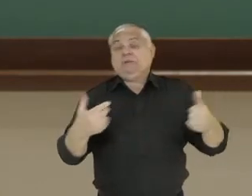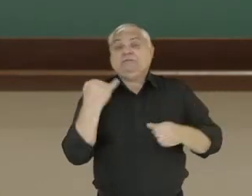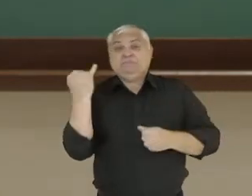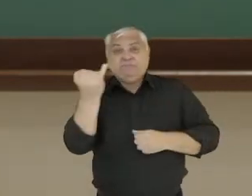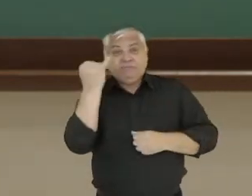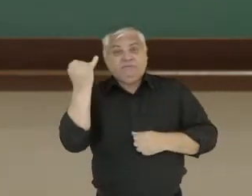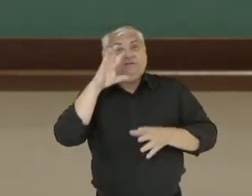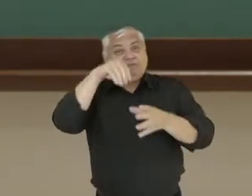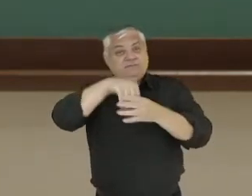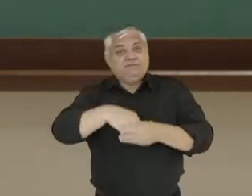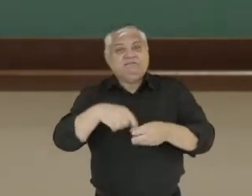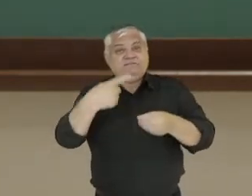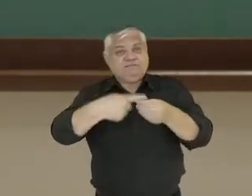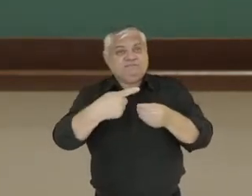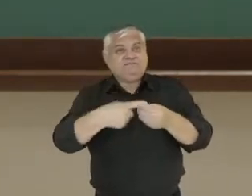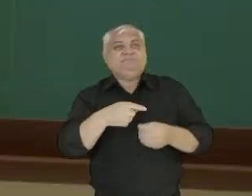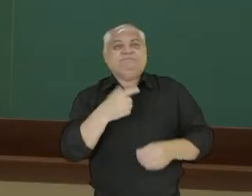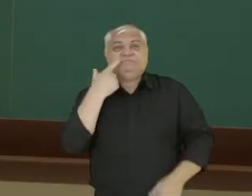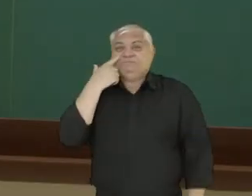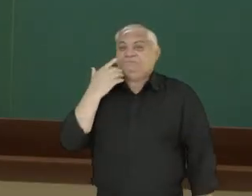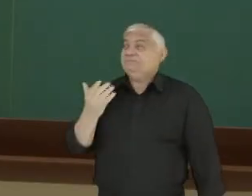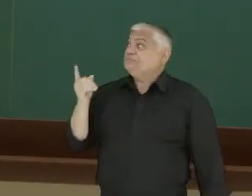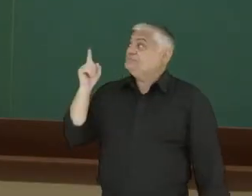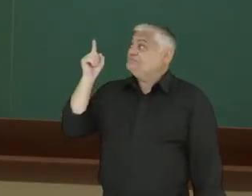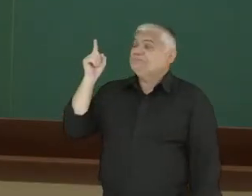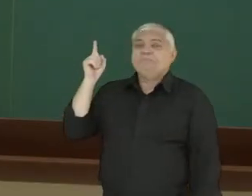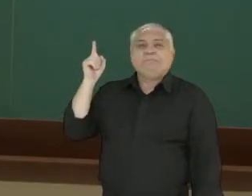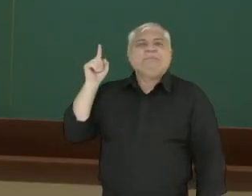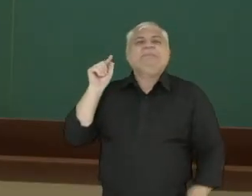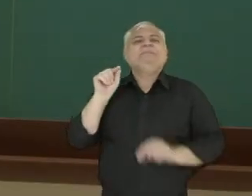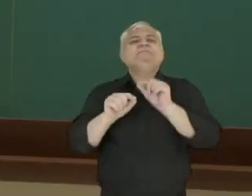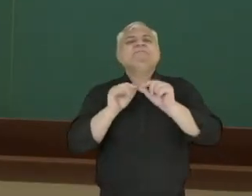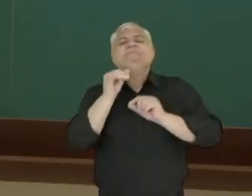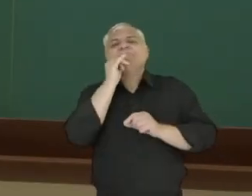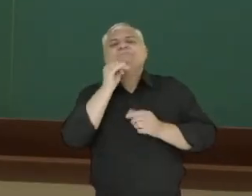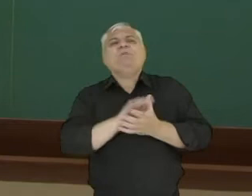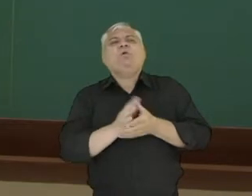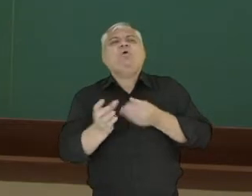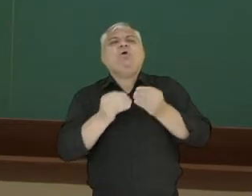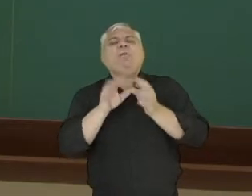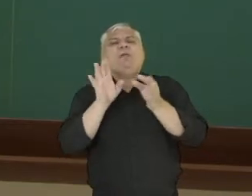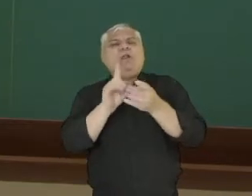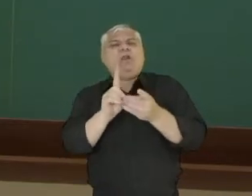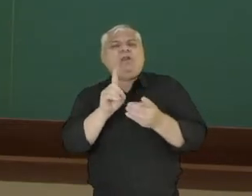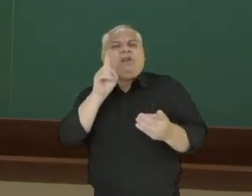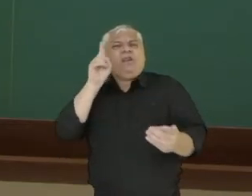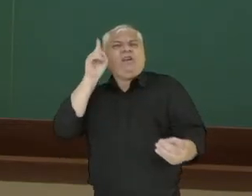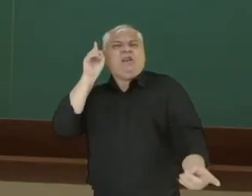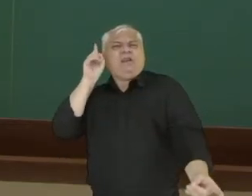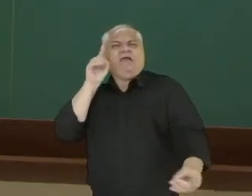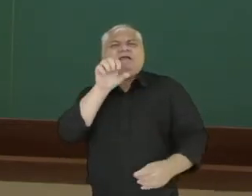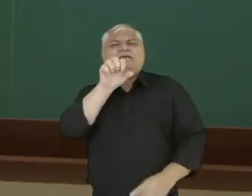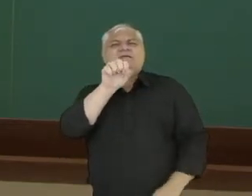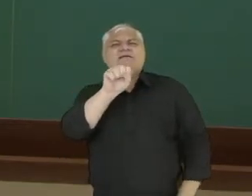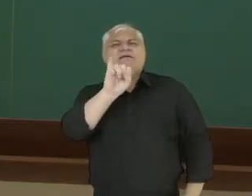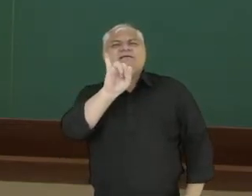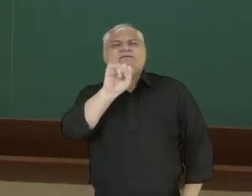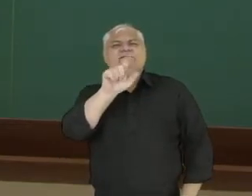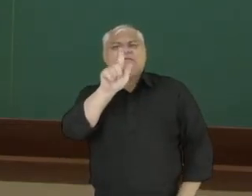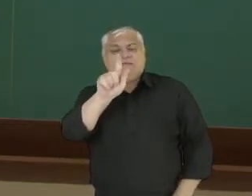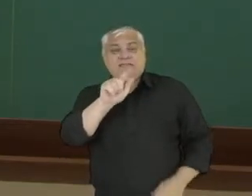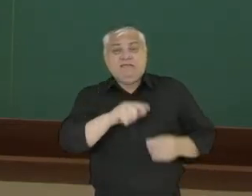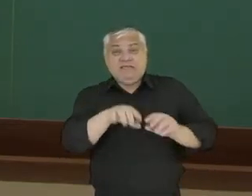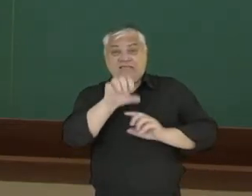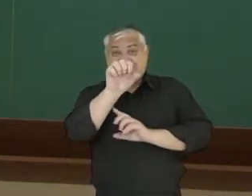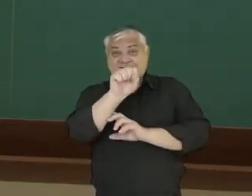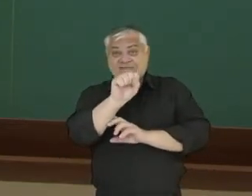nas cidades. Aqui a gente vai ver também o sensoriamento remoto e o SIG, Sistema de Informação